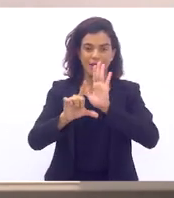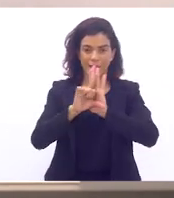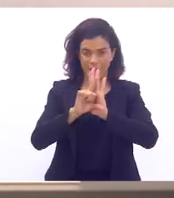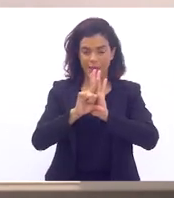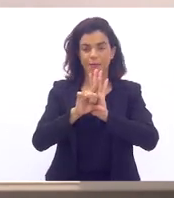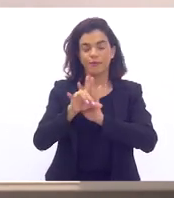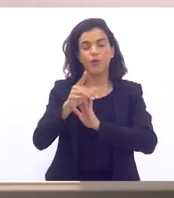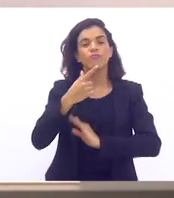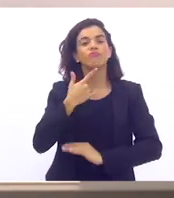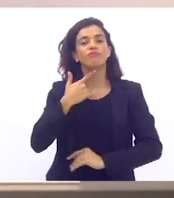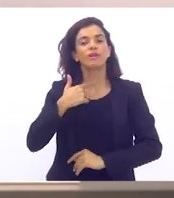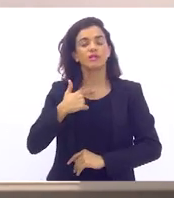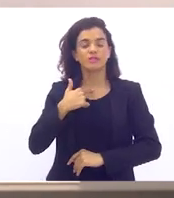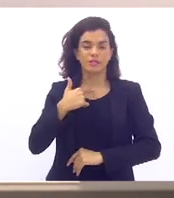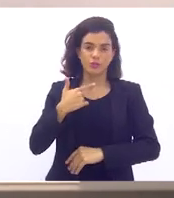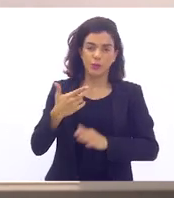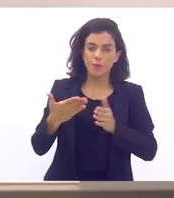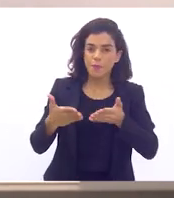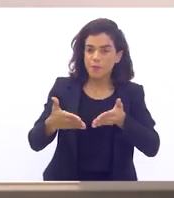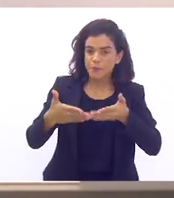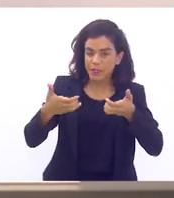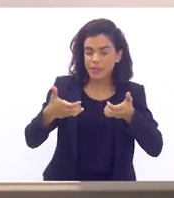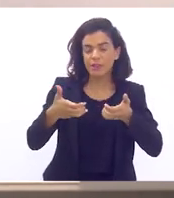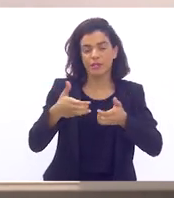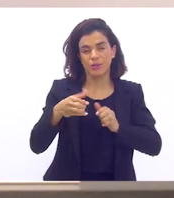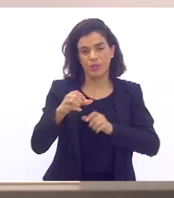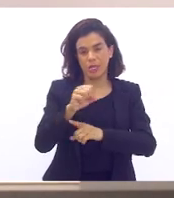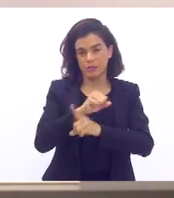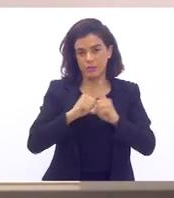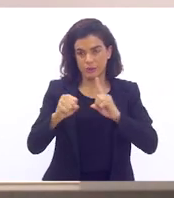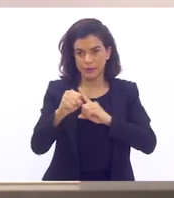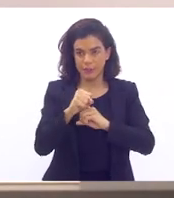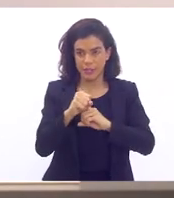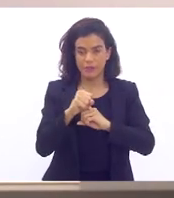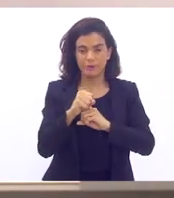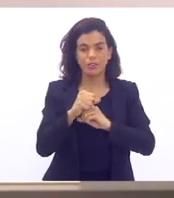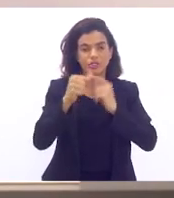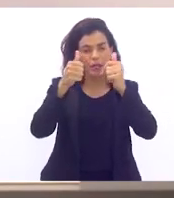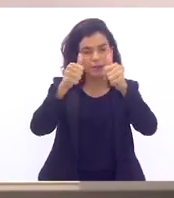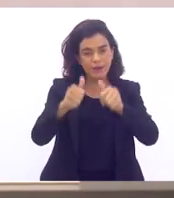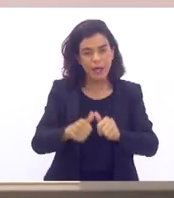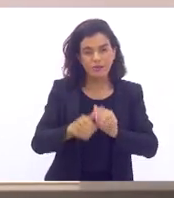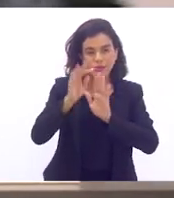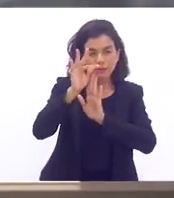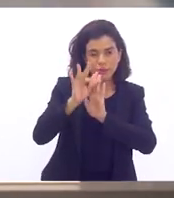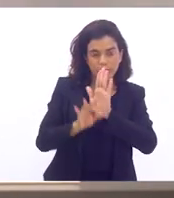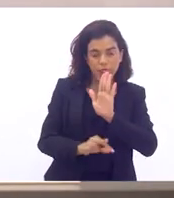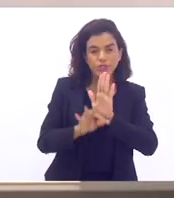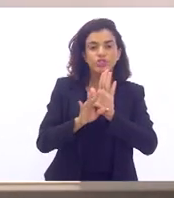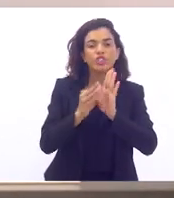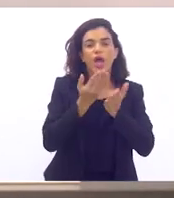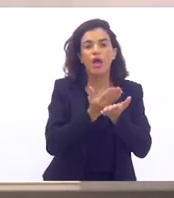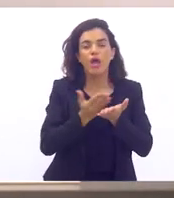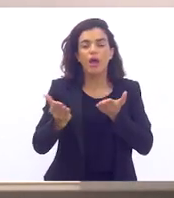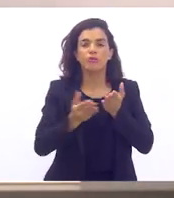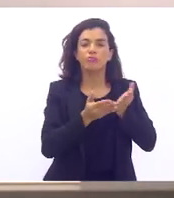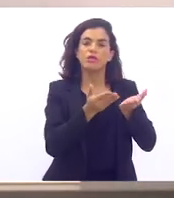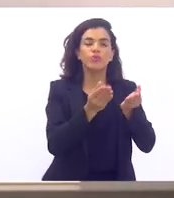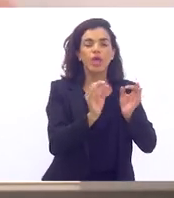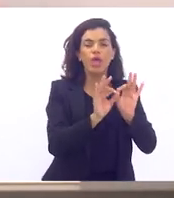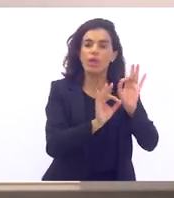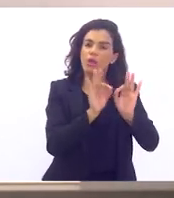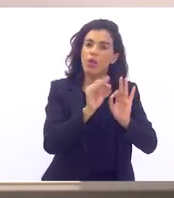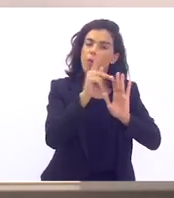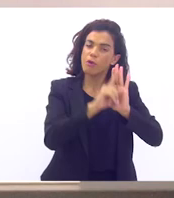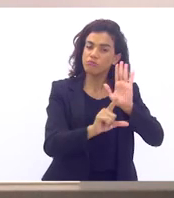através da comissão a gente chega a uma análise de texto e a partir daqui começa a tramitação do processo legislativo como